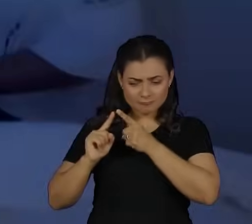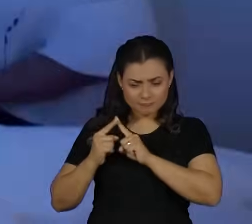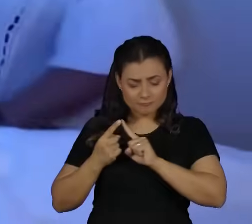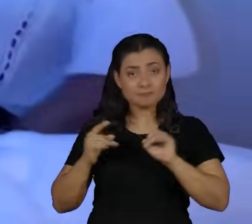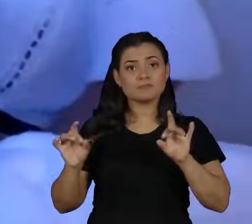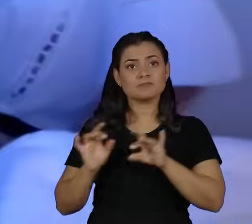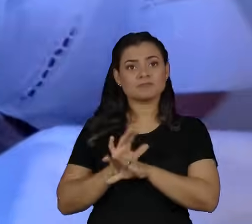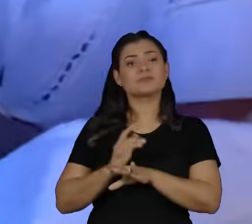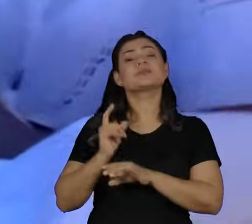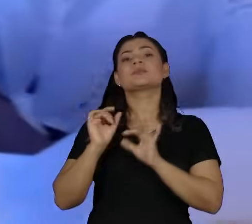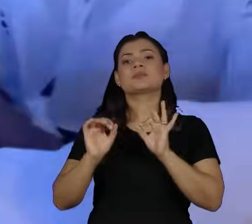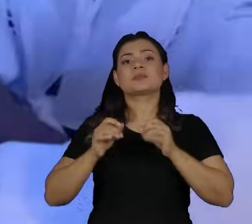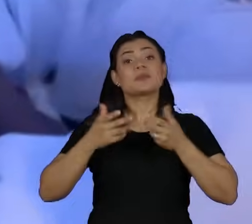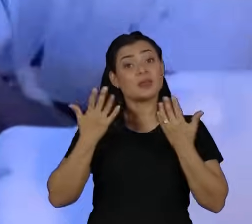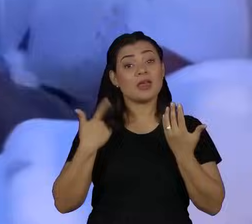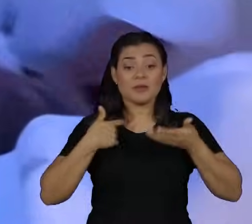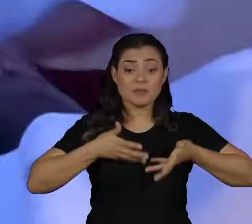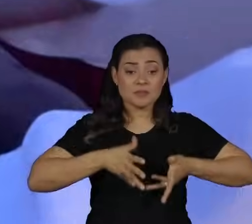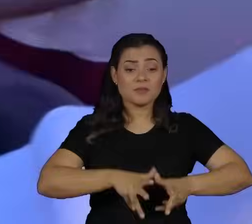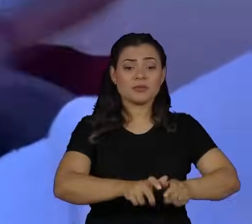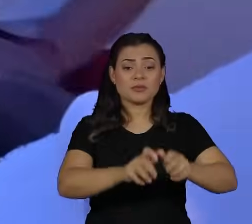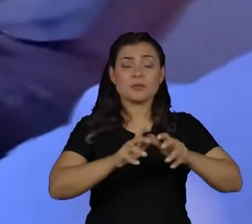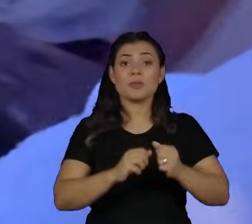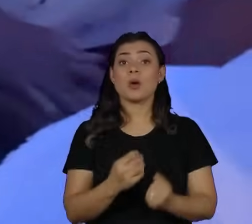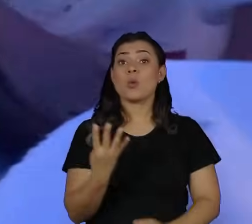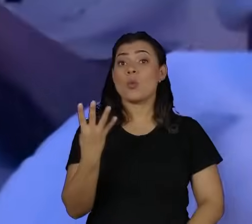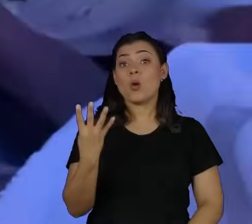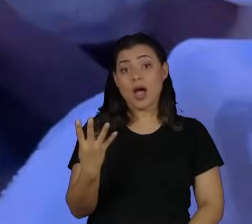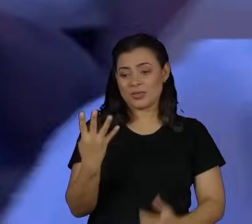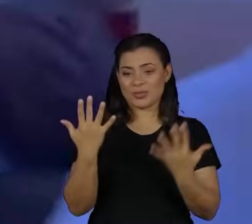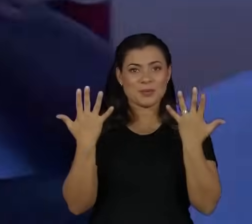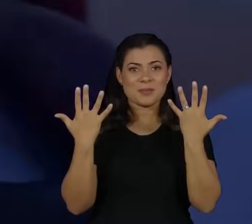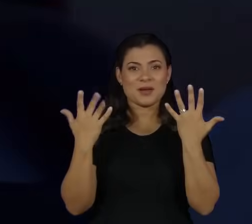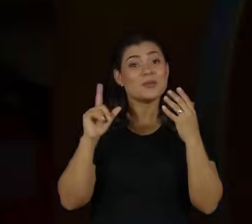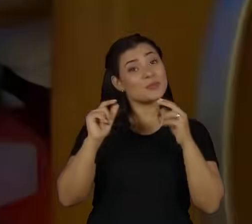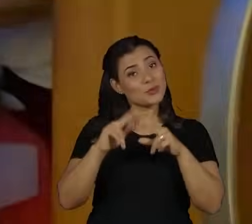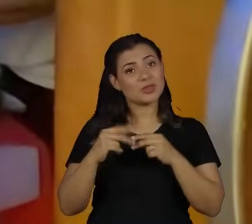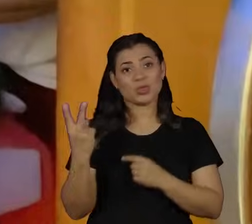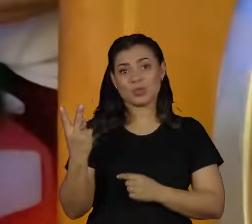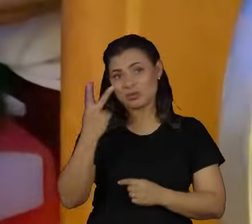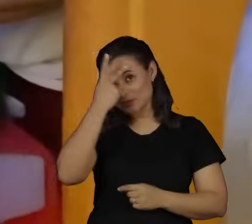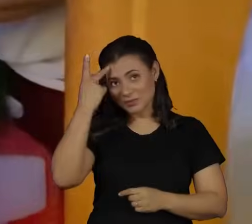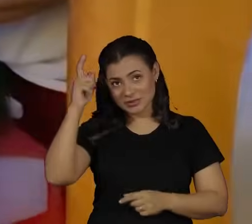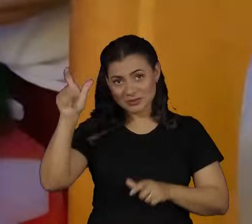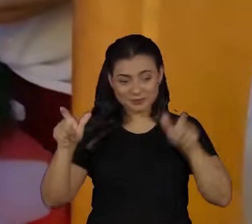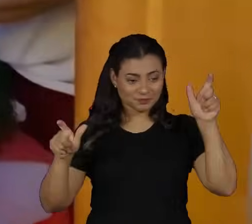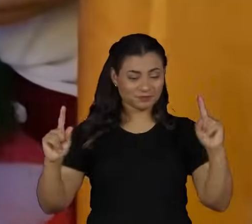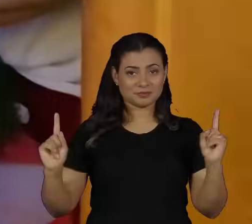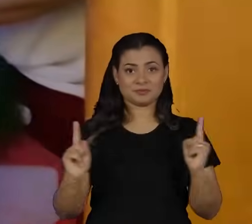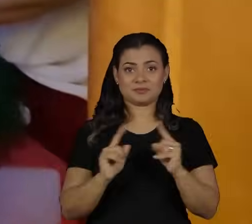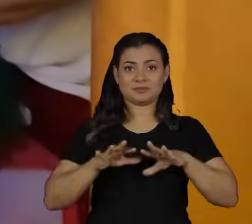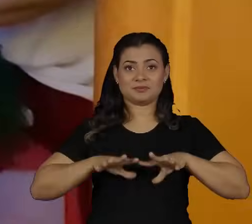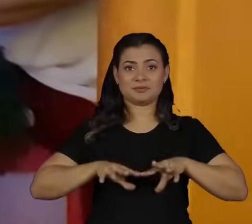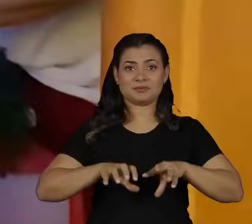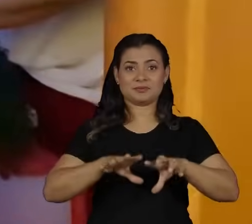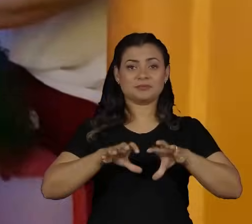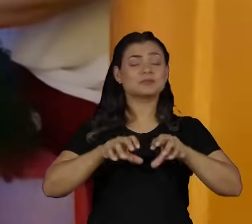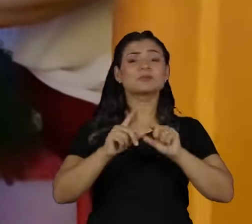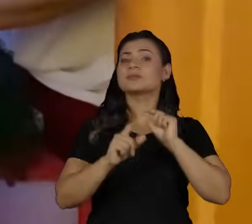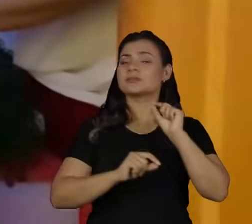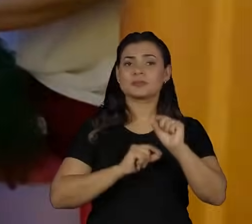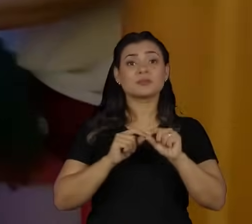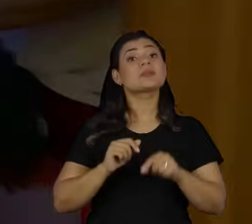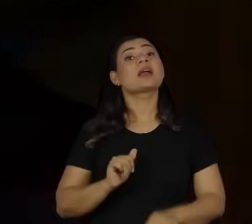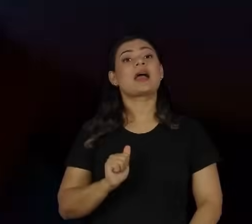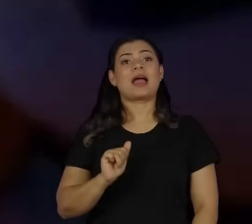entendeu que seria a 4 mãos por conta do próprio Ayurveda, né, que a gente observa o Ayurveda através